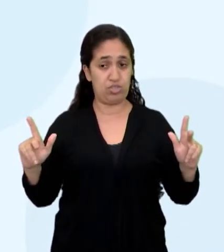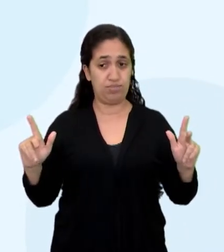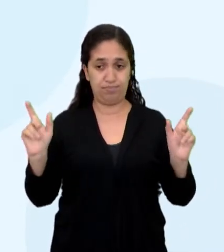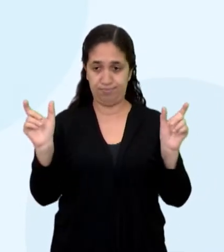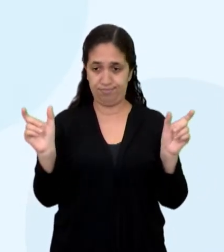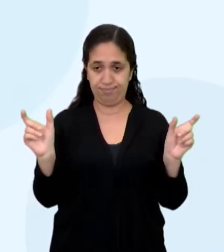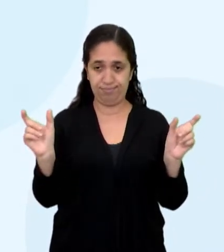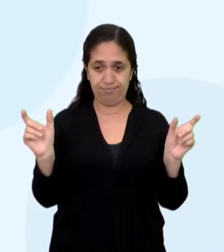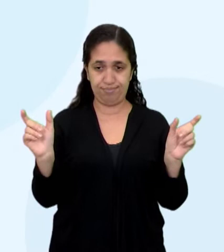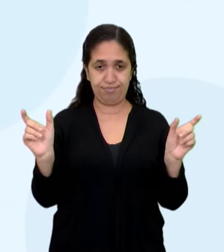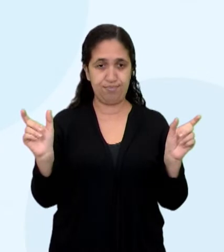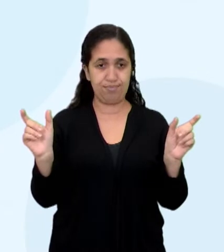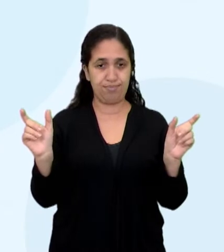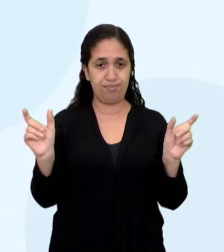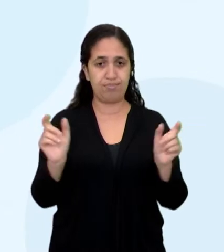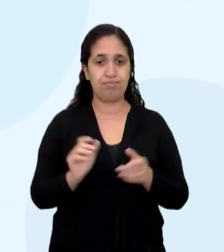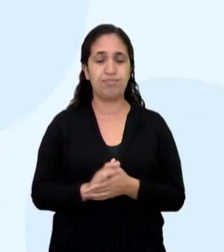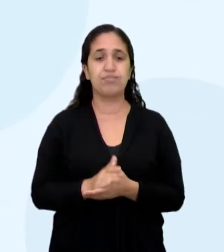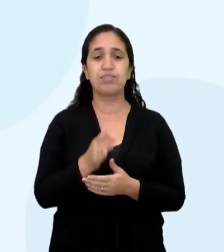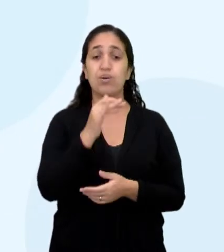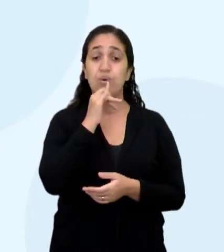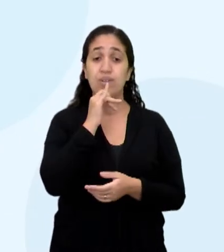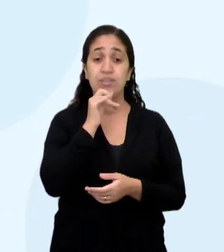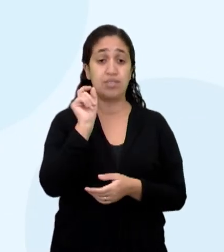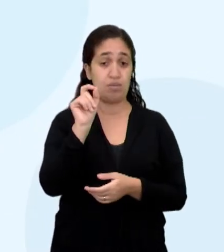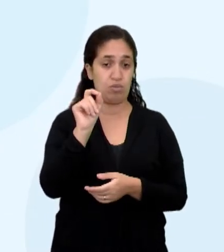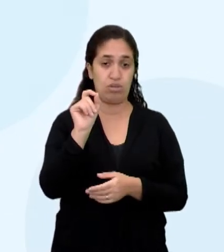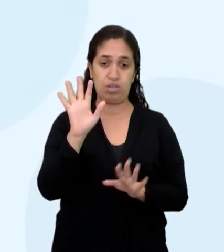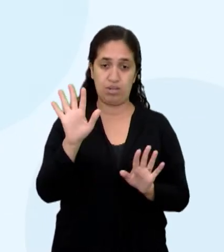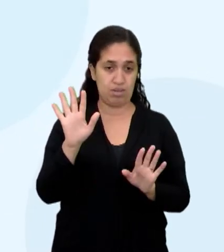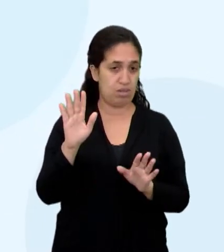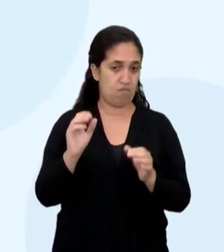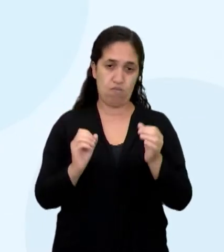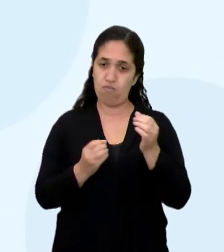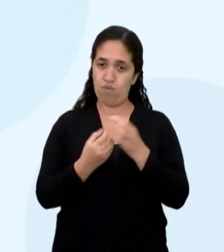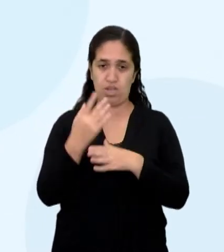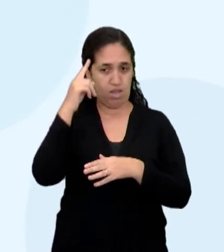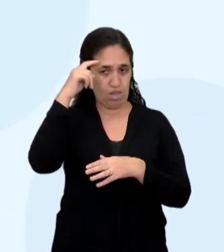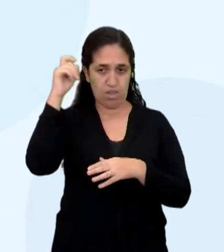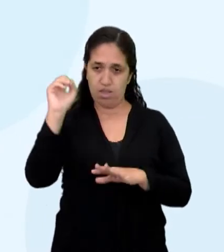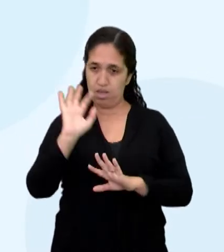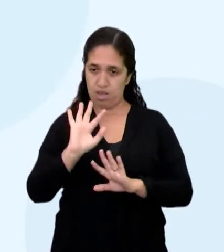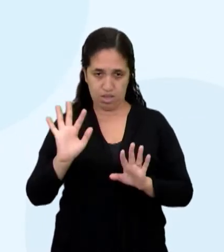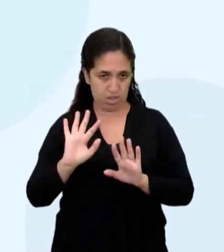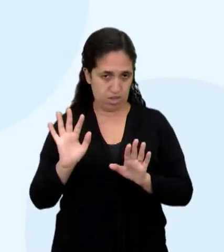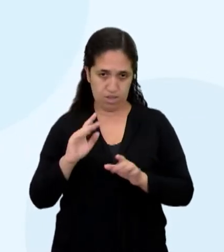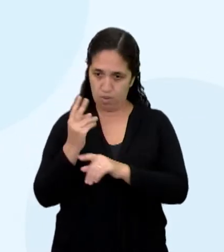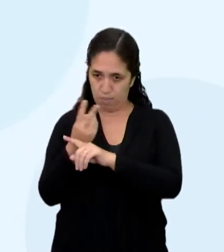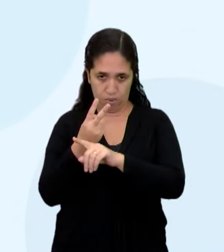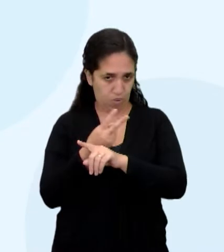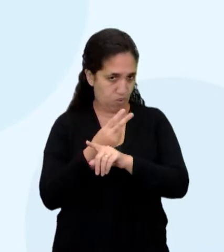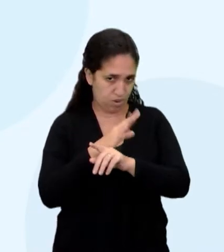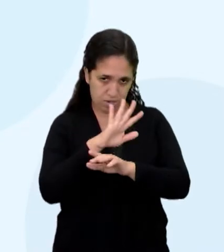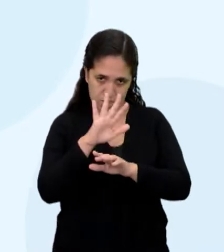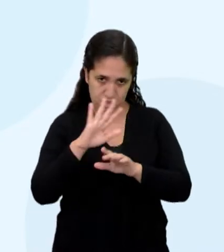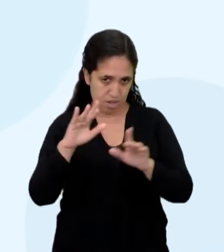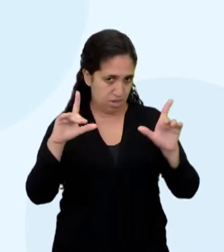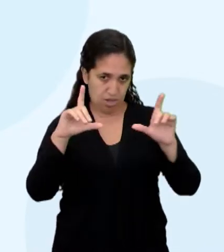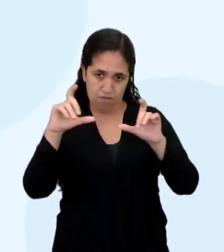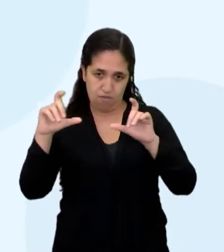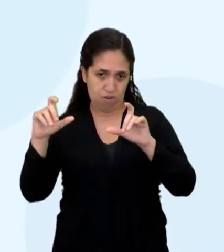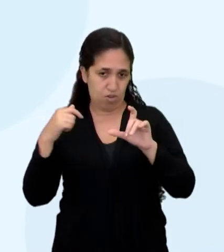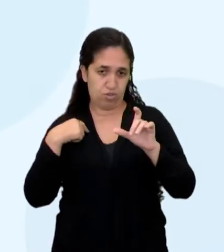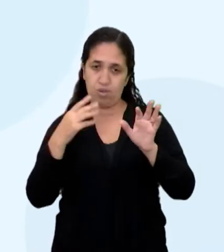tá? E aí eu coloquei um exemplo que é fictício, tá, gente? Não procurem por esse rapaz na internet, porque essa foto é de